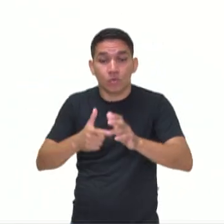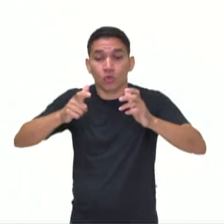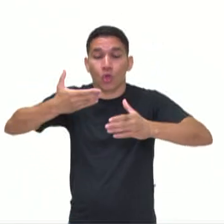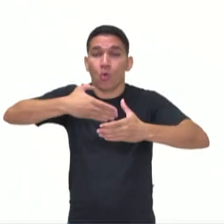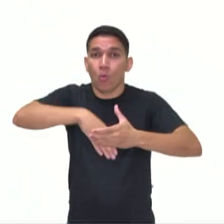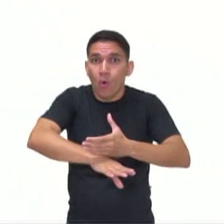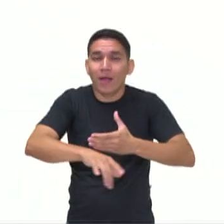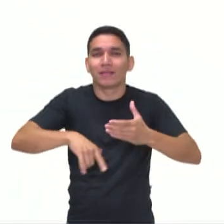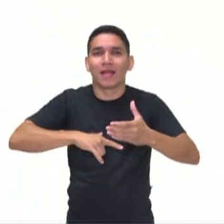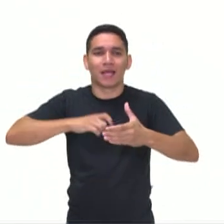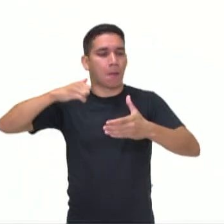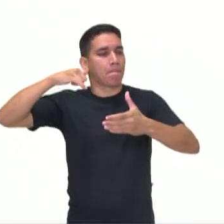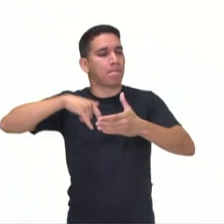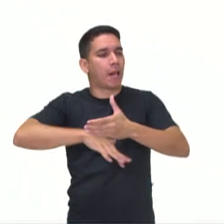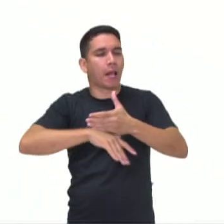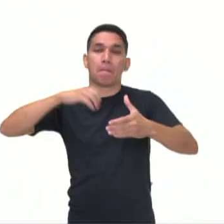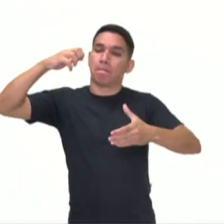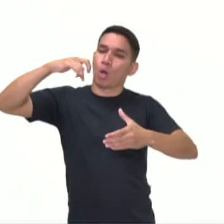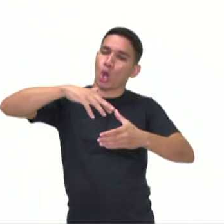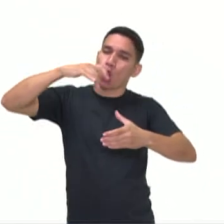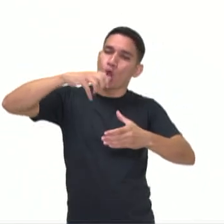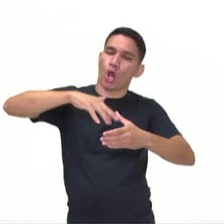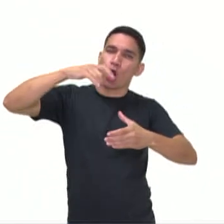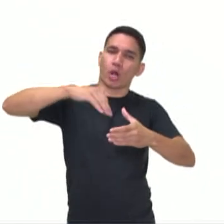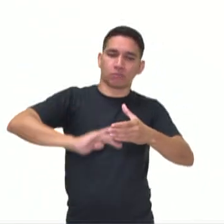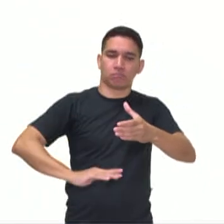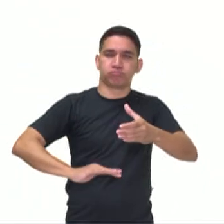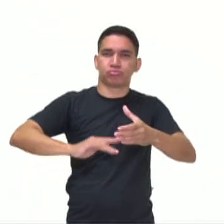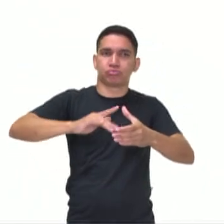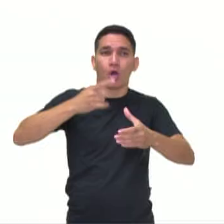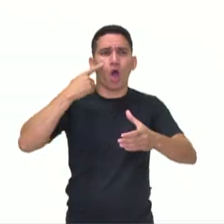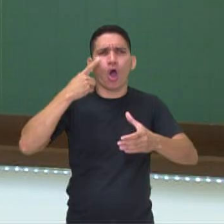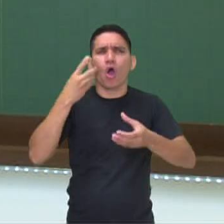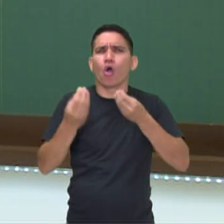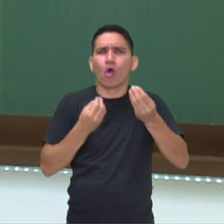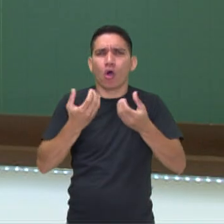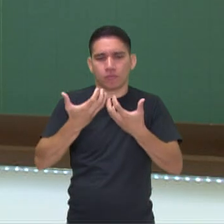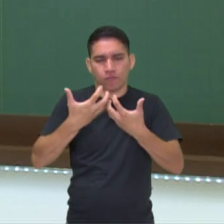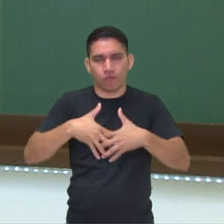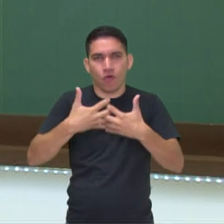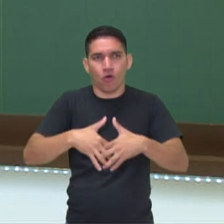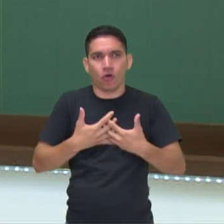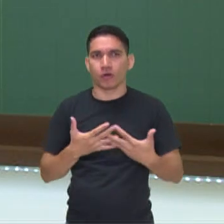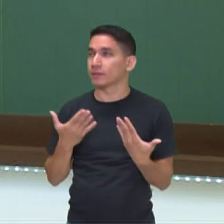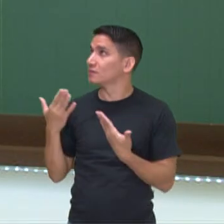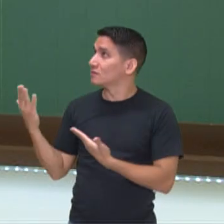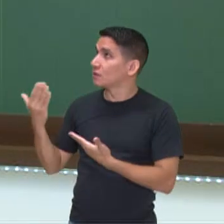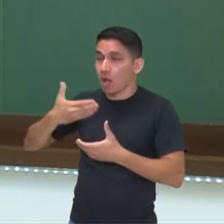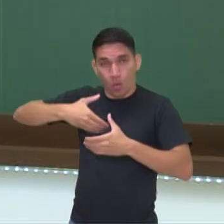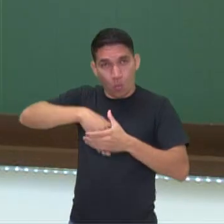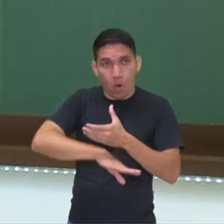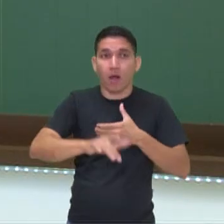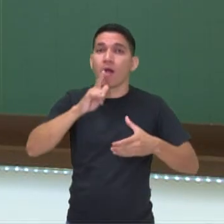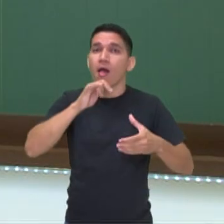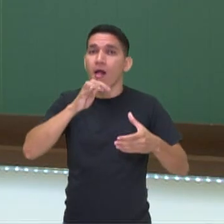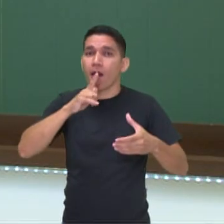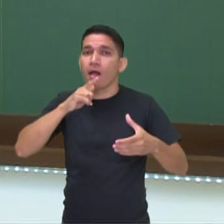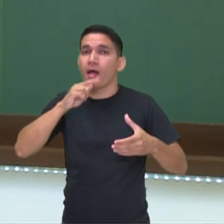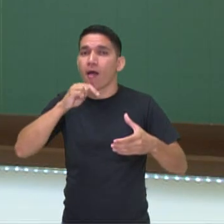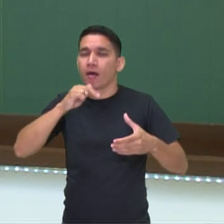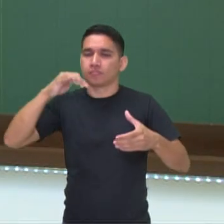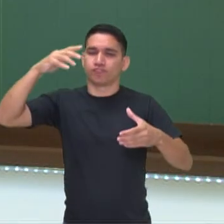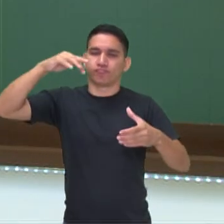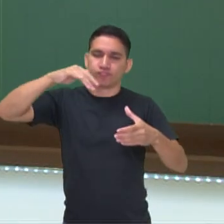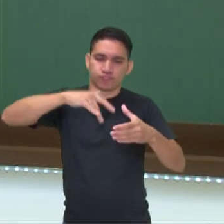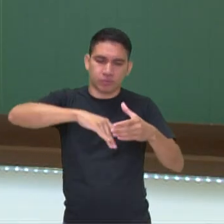vazão constante de enchimento. Olha só, olhem esses reservatórios, tá? Olha lá, a gente tem a torneira, a gente tem o